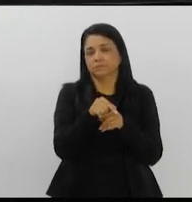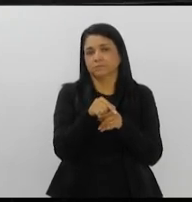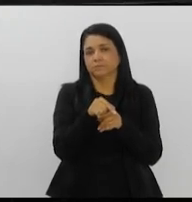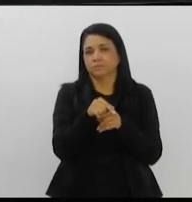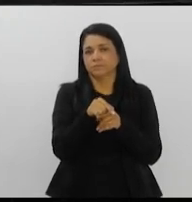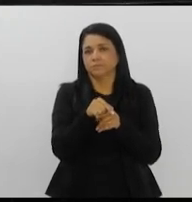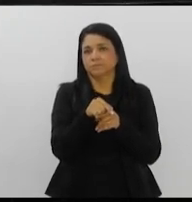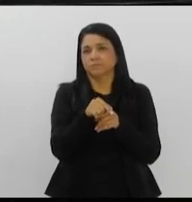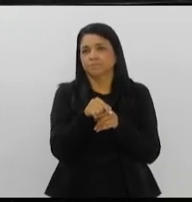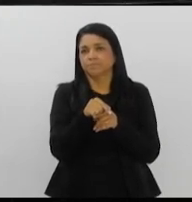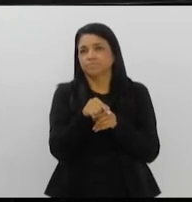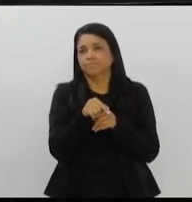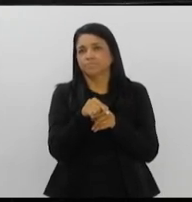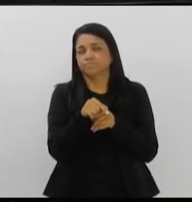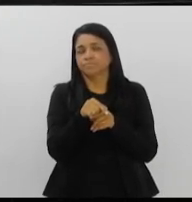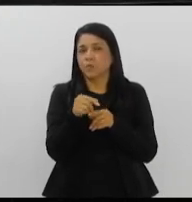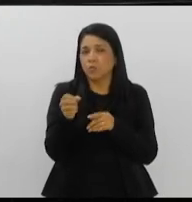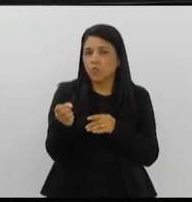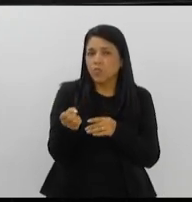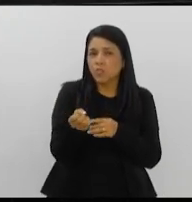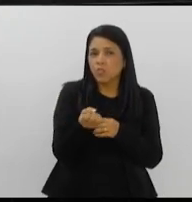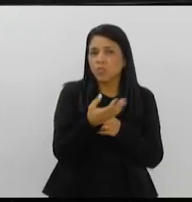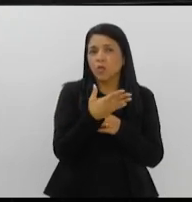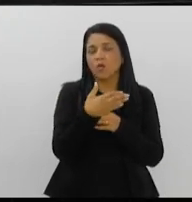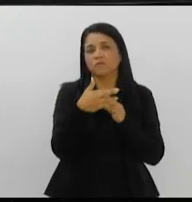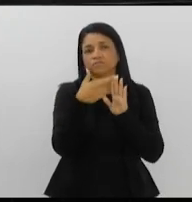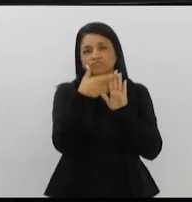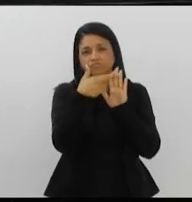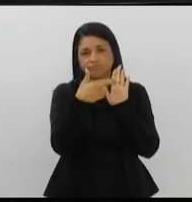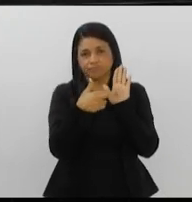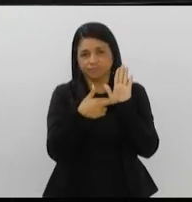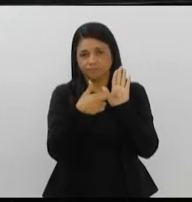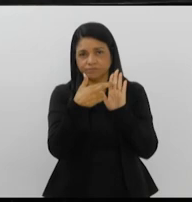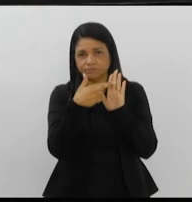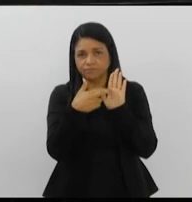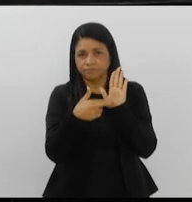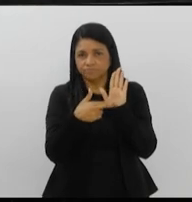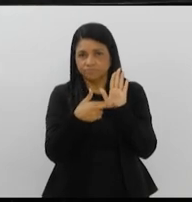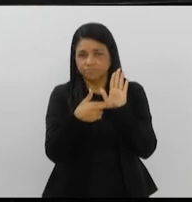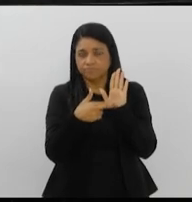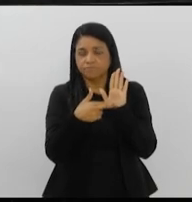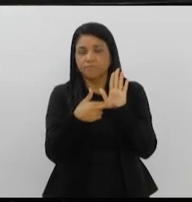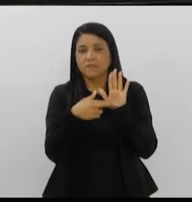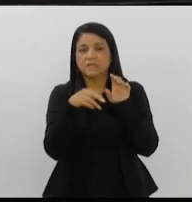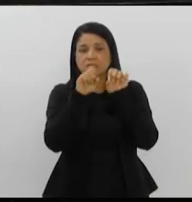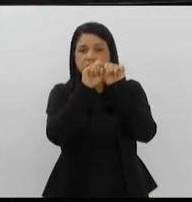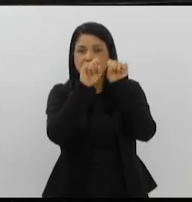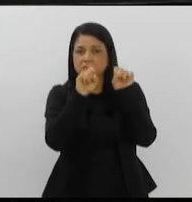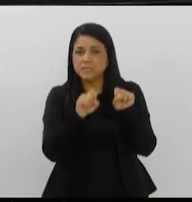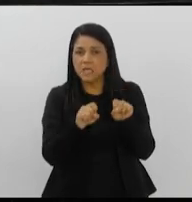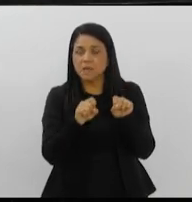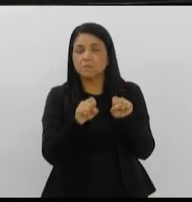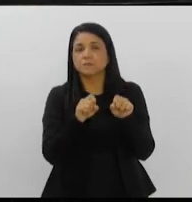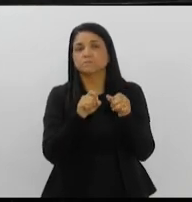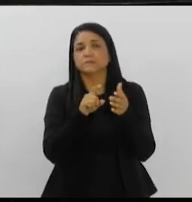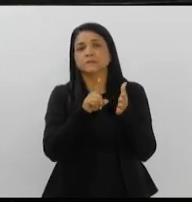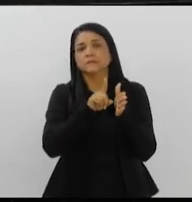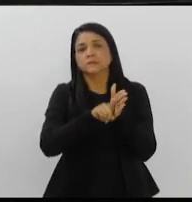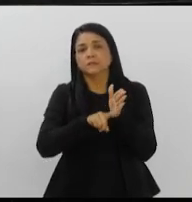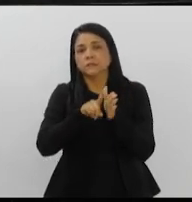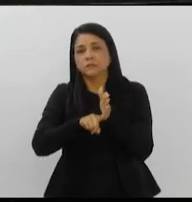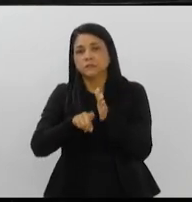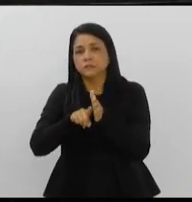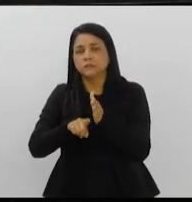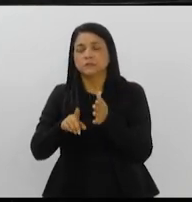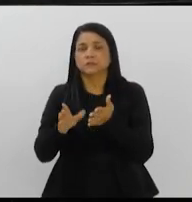e o novo regime de novo sistema tributário nacional, que é a